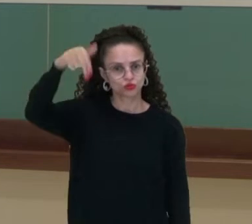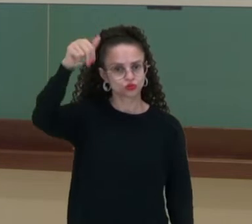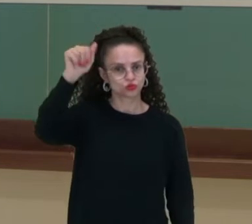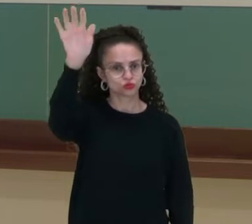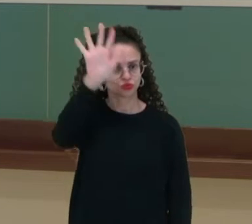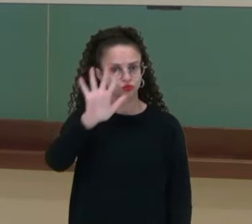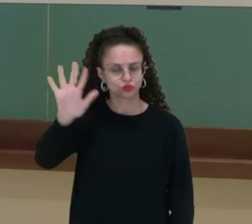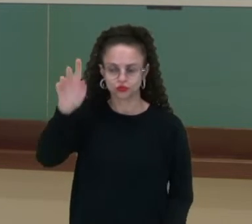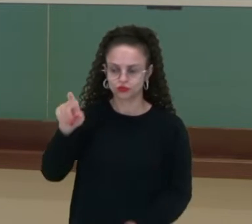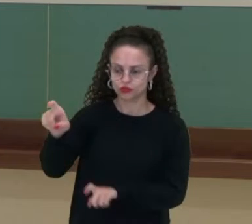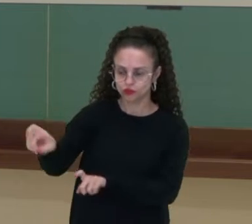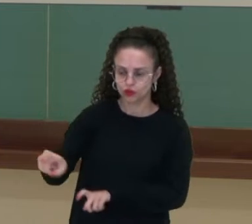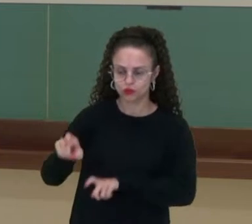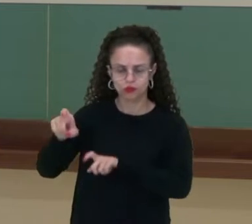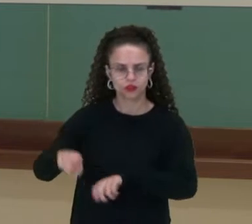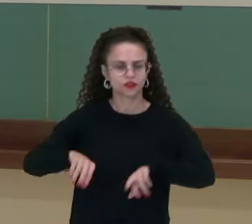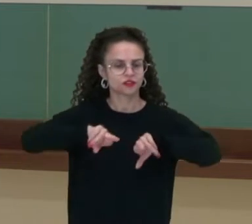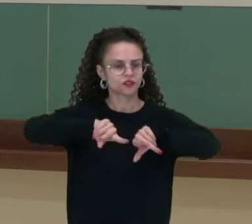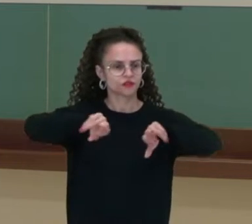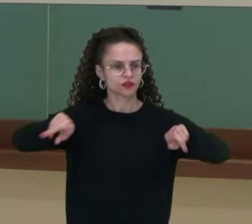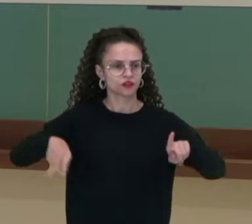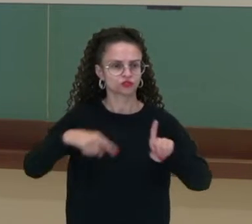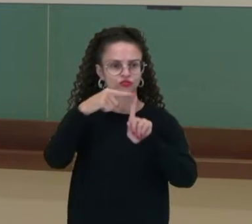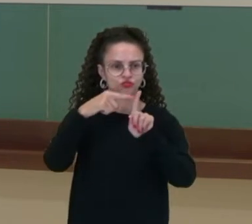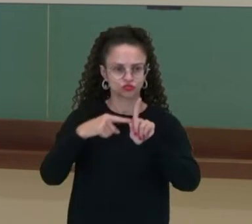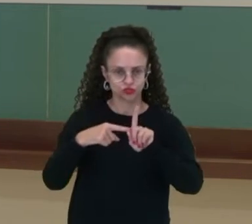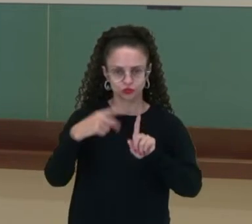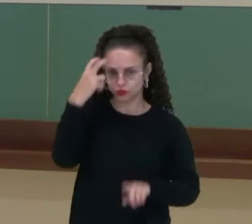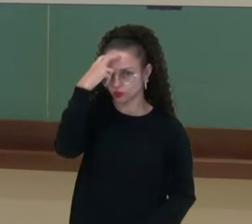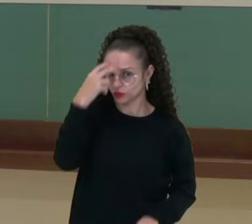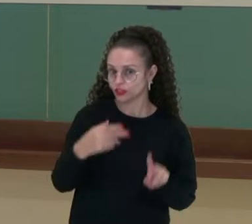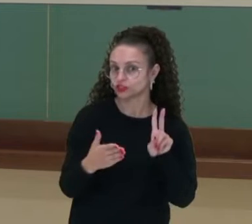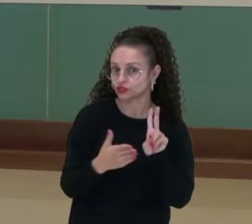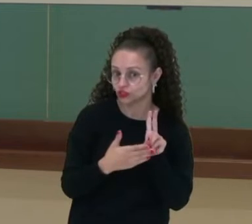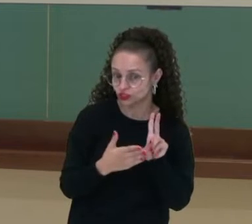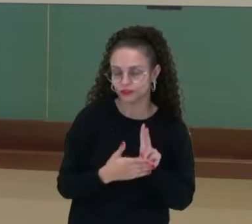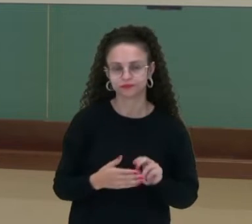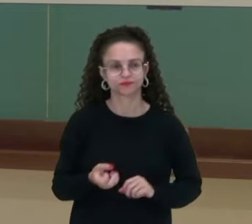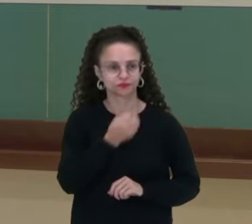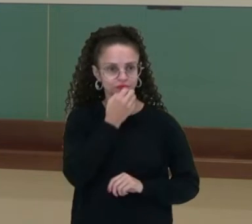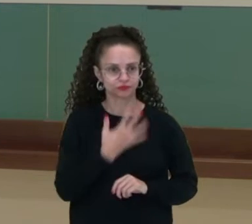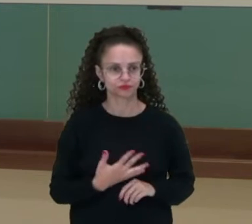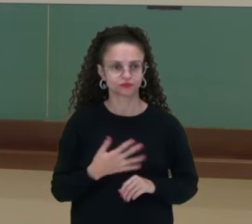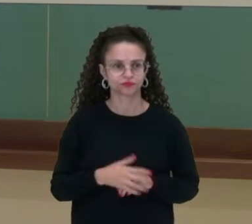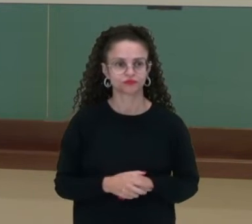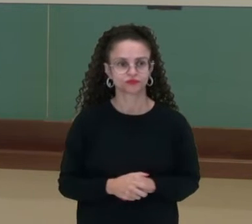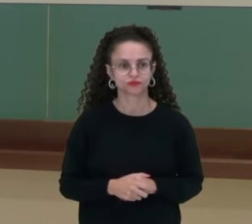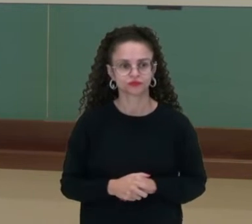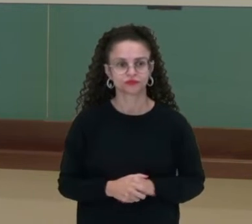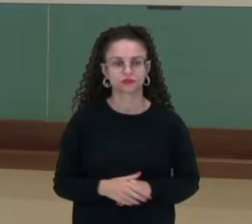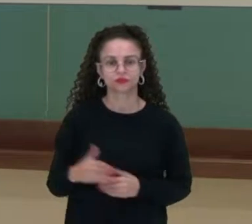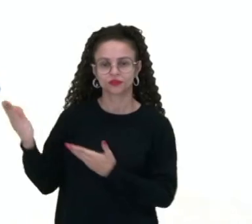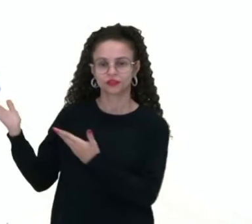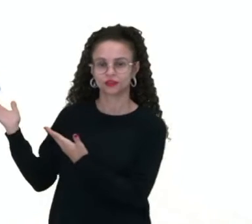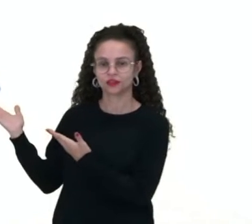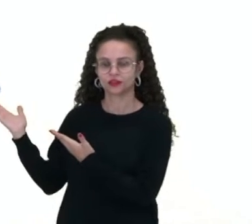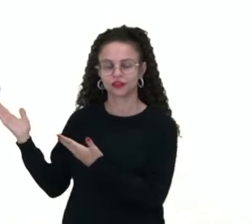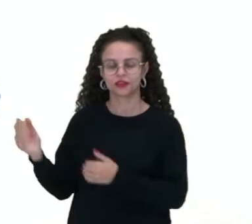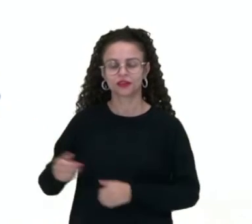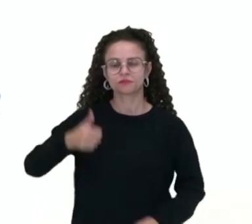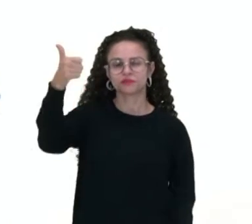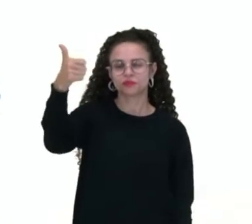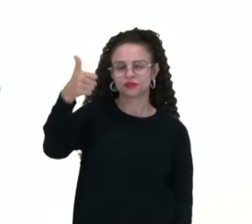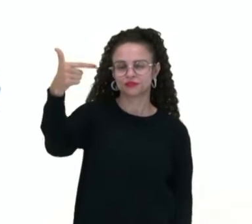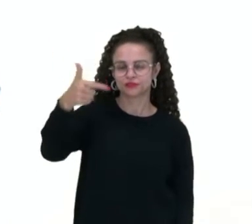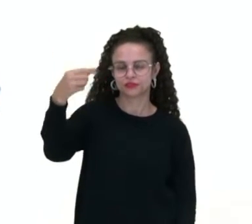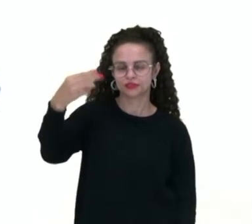sertanejo, enfim, são vários tipos de culturas, a cultura indígena, tá bom? Muito bem. E aqui temos então o ranking, né? Qual é o